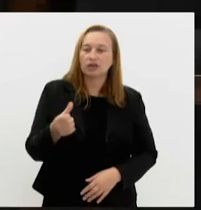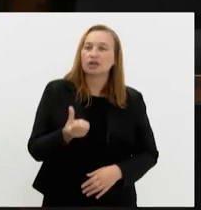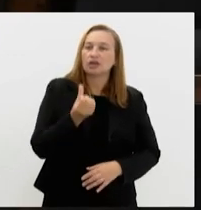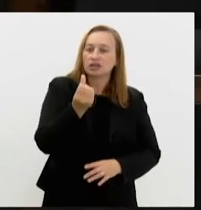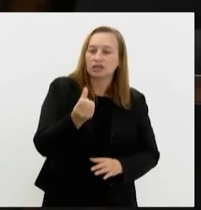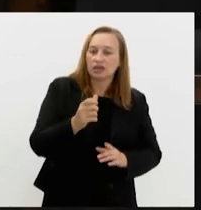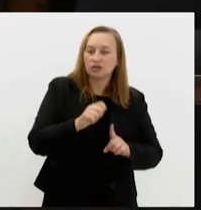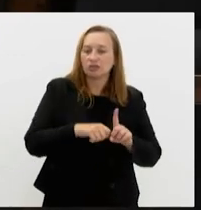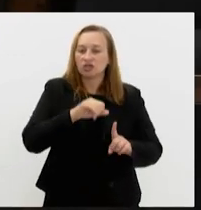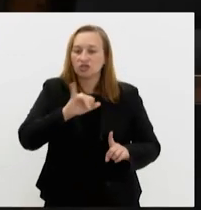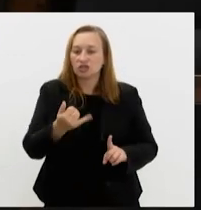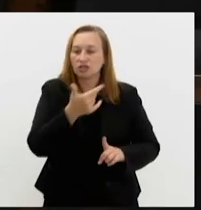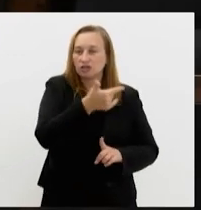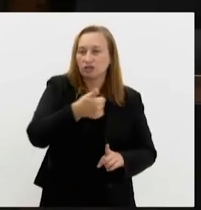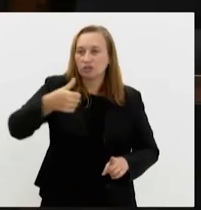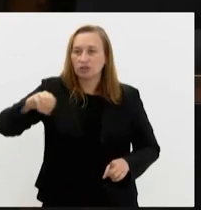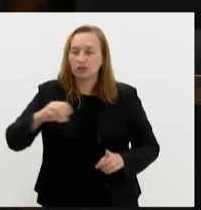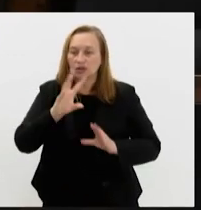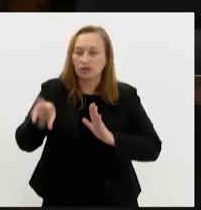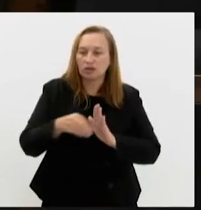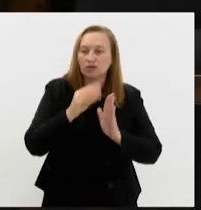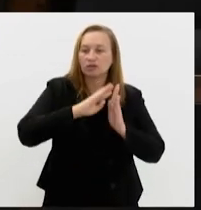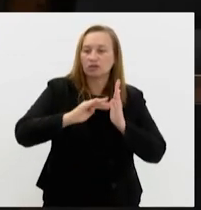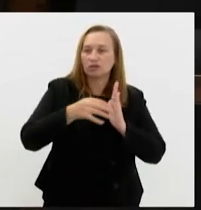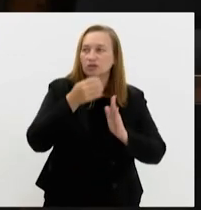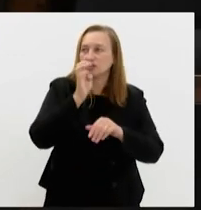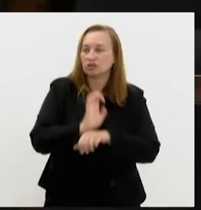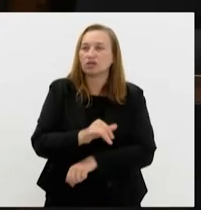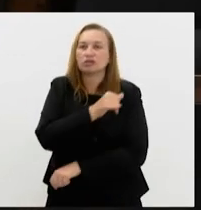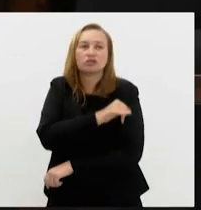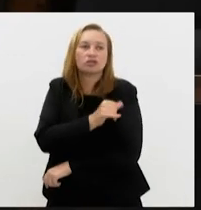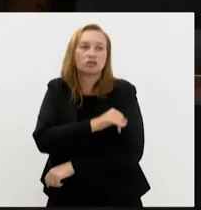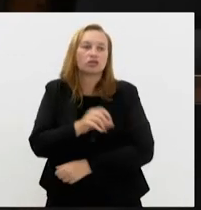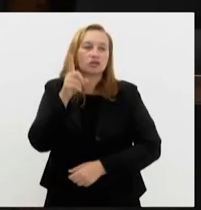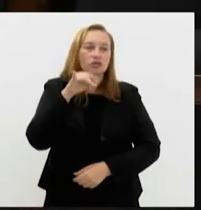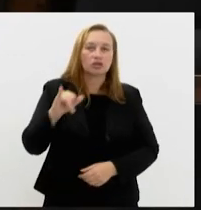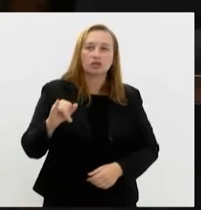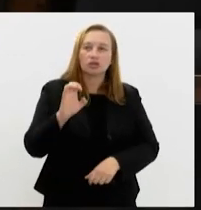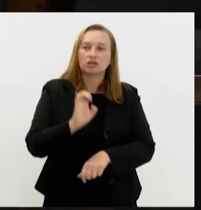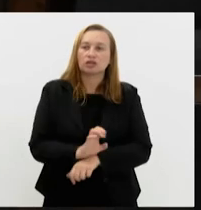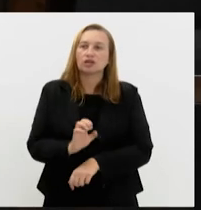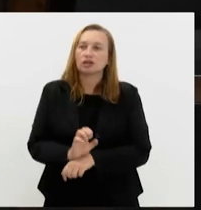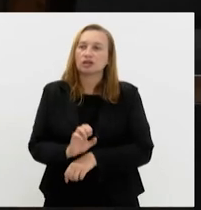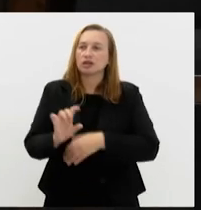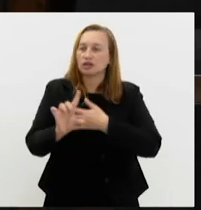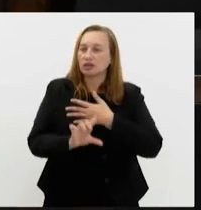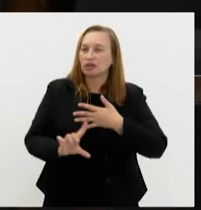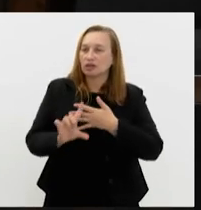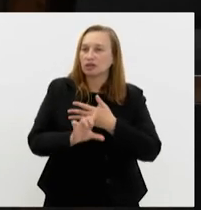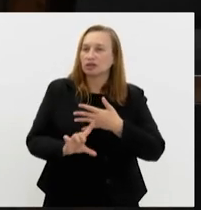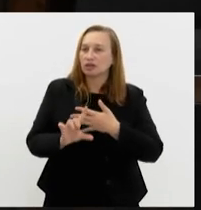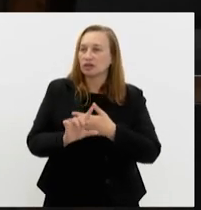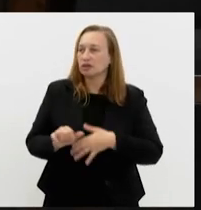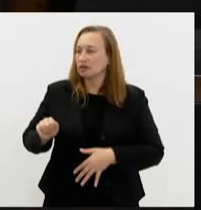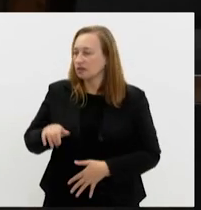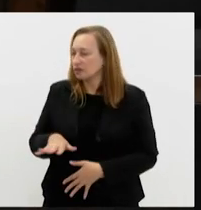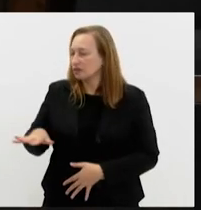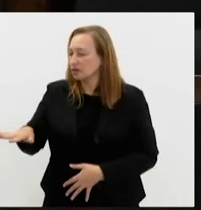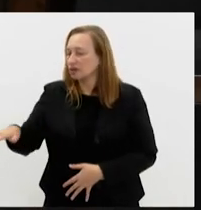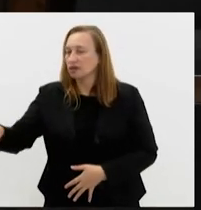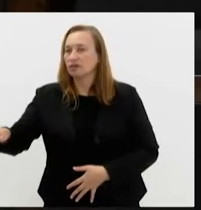de 6 de janeiro de 2010, para incluir no calendário do Estado do Rio de Janeiro, de estadual da literatura periférica,